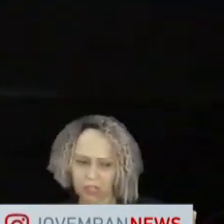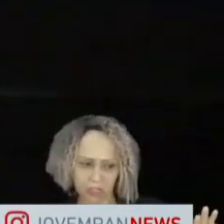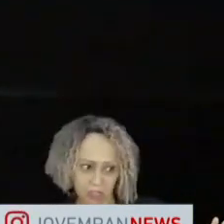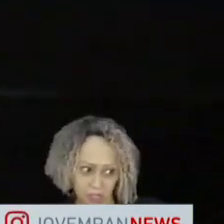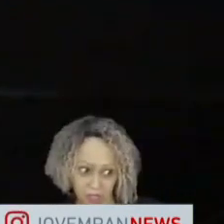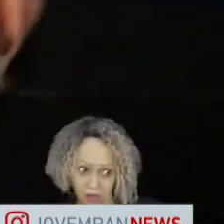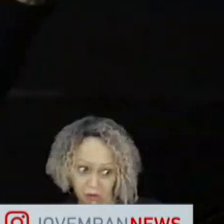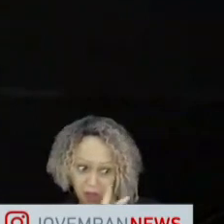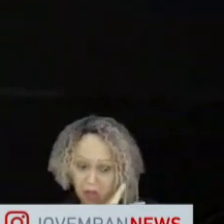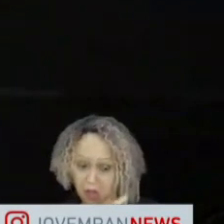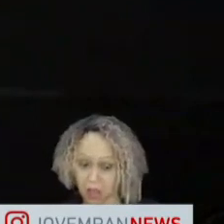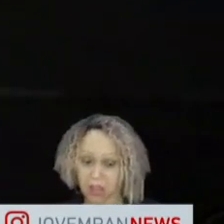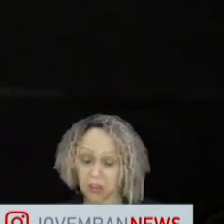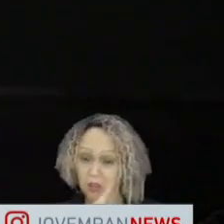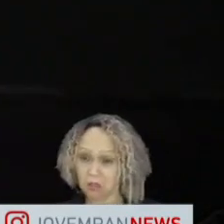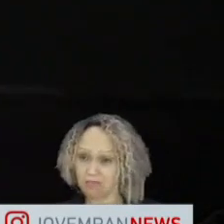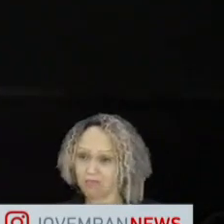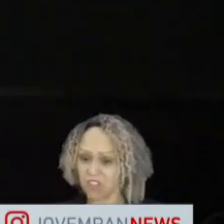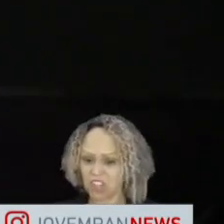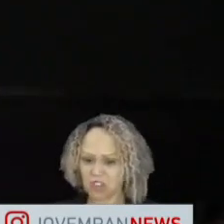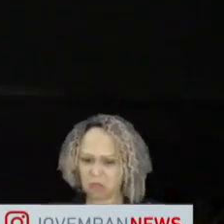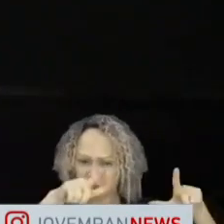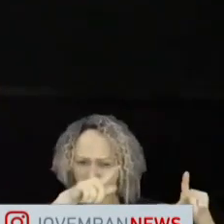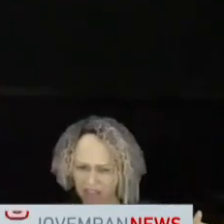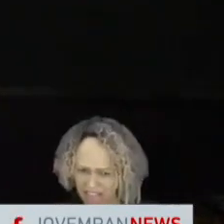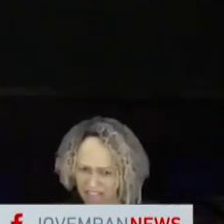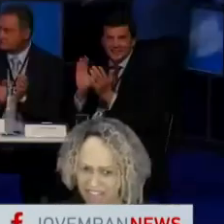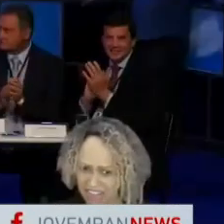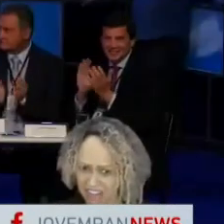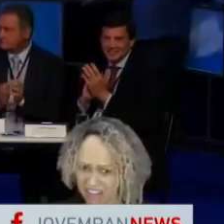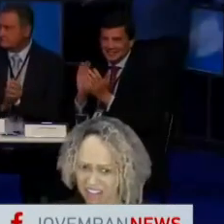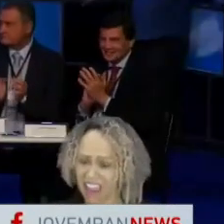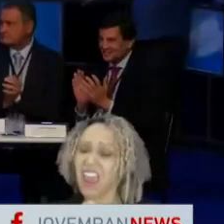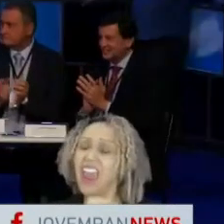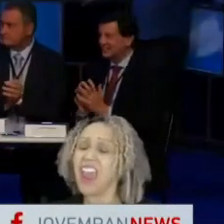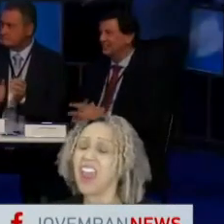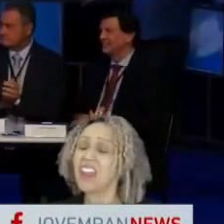Pela terceira vez vai subir aquela rampa. Uhul! E vai vestir aquela faixa.